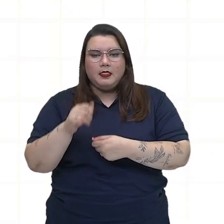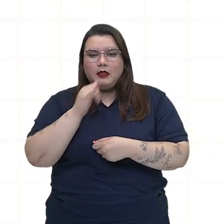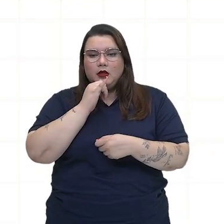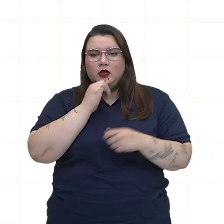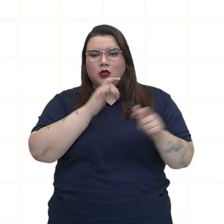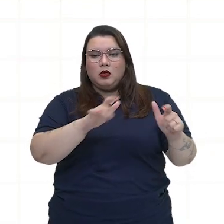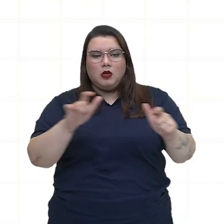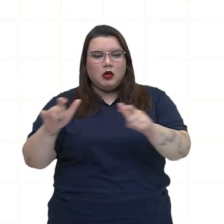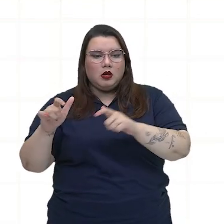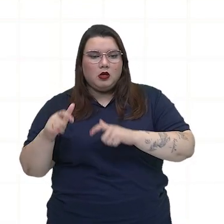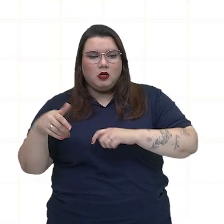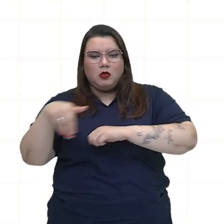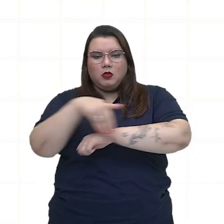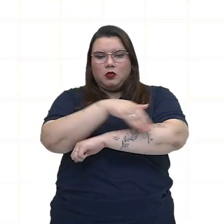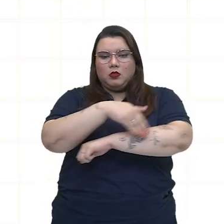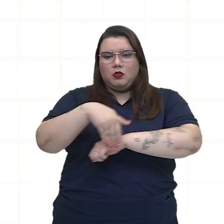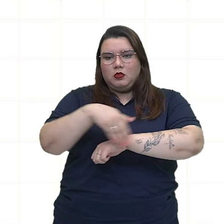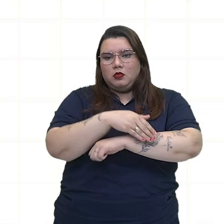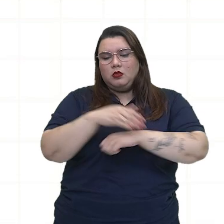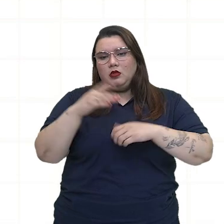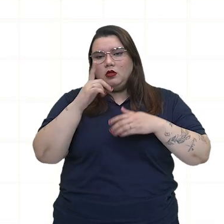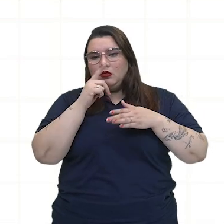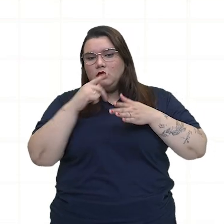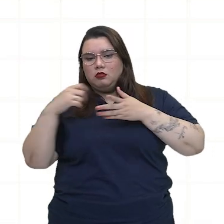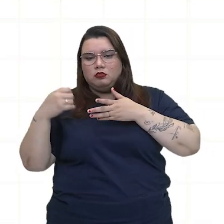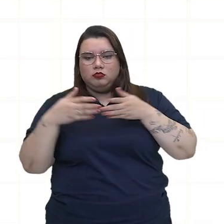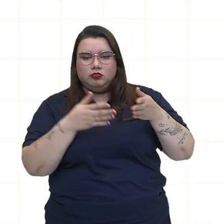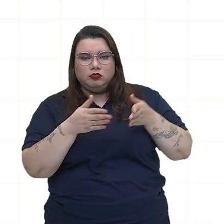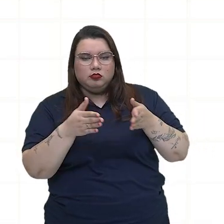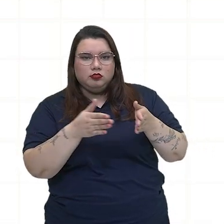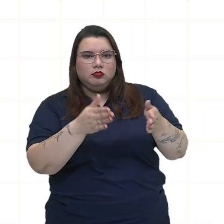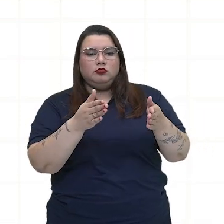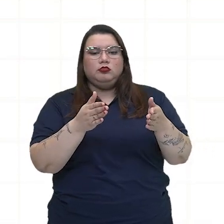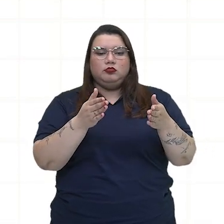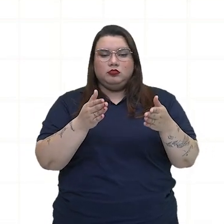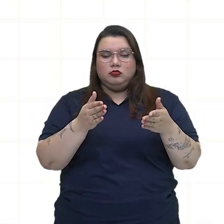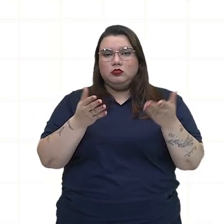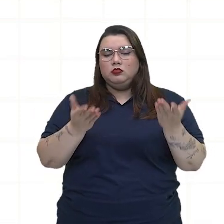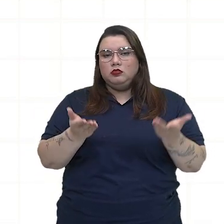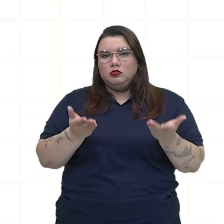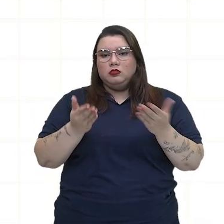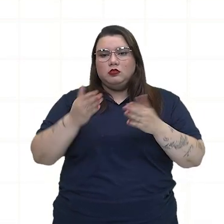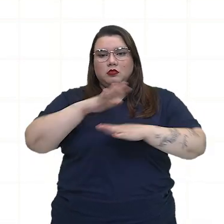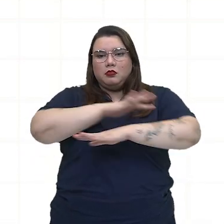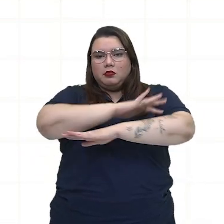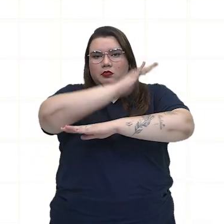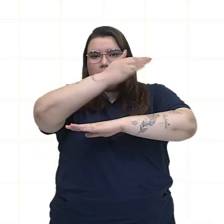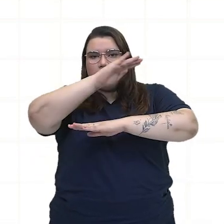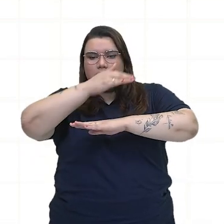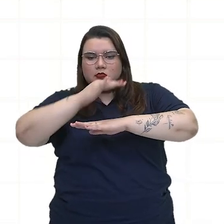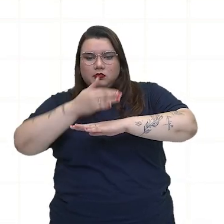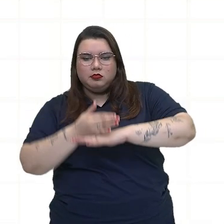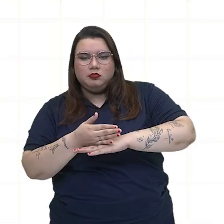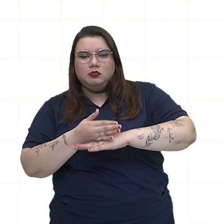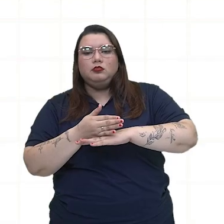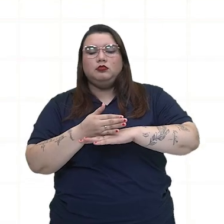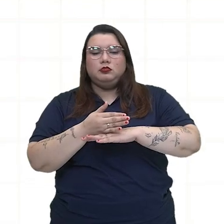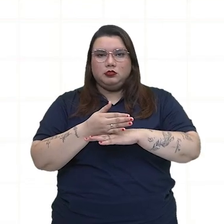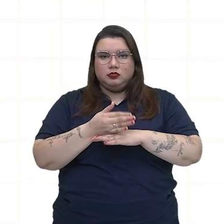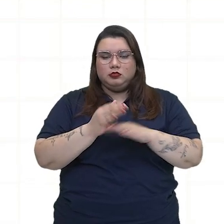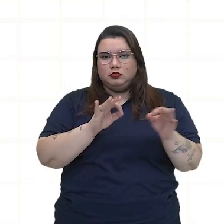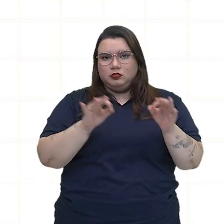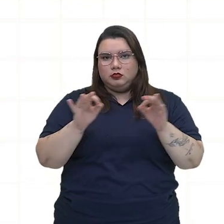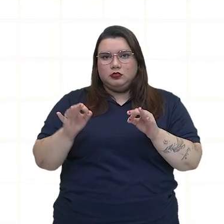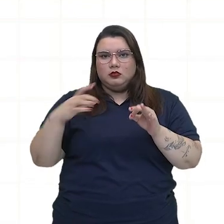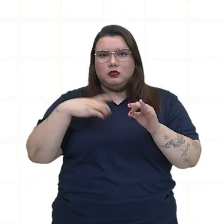como terrenos, vias, são as ruas, corpos de águas, rios, igarapés, elevações,